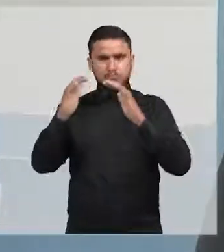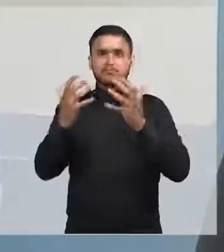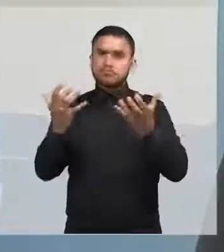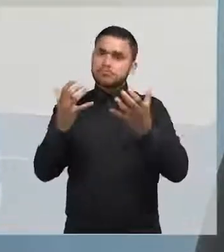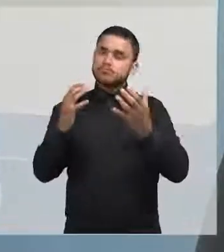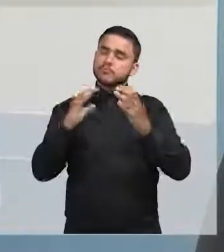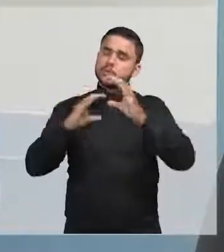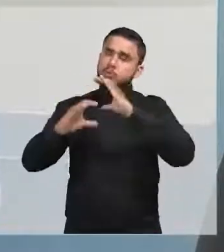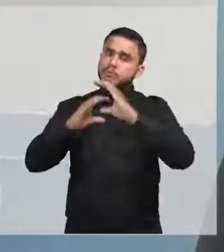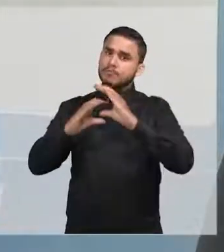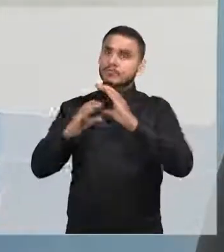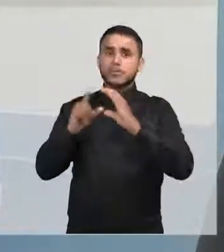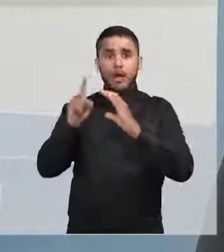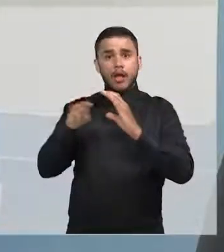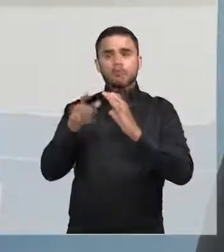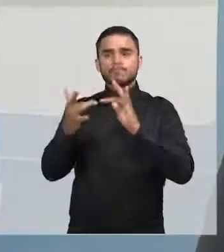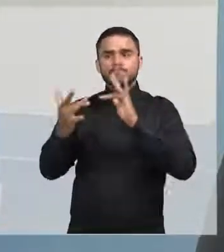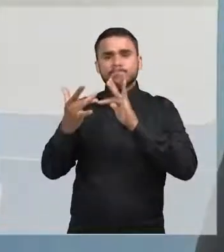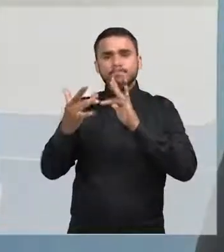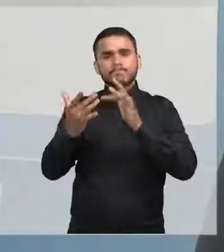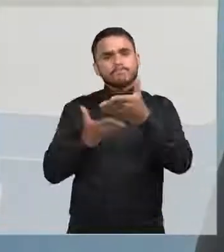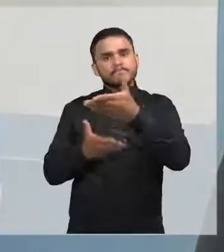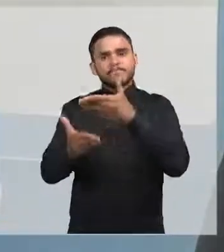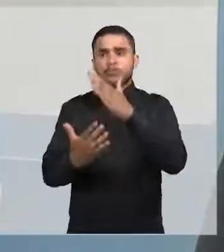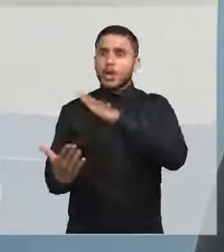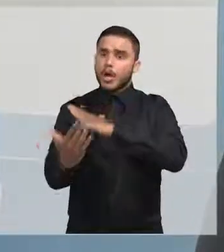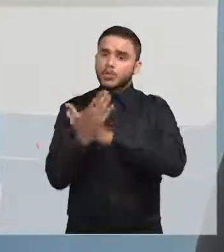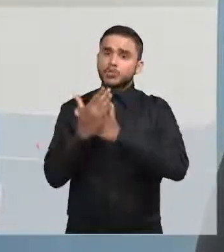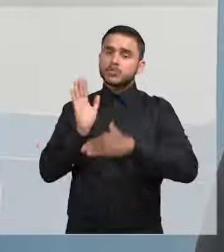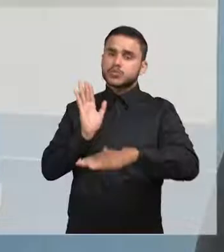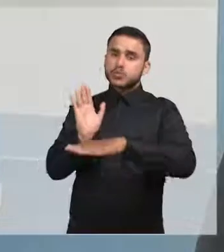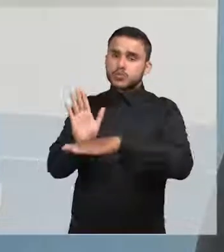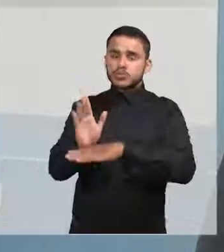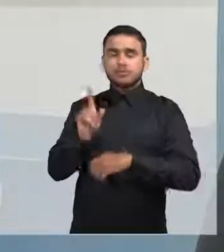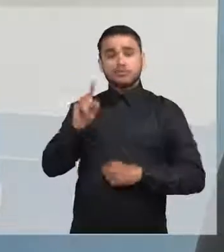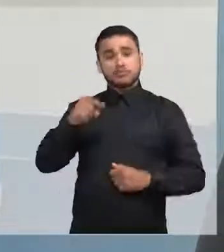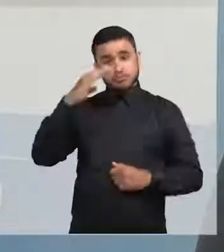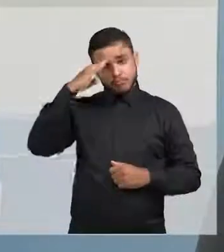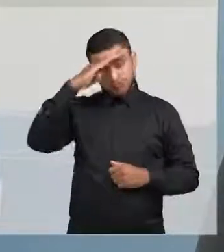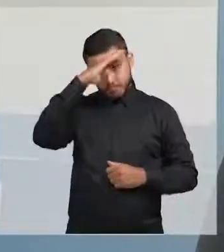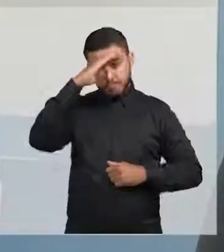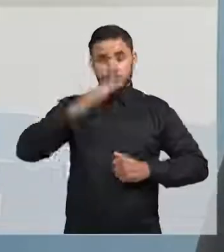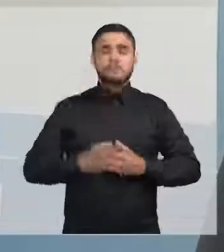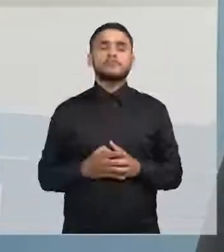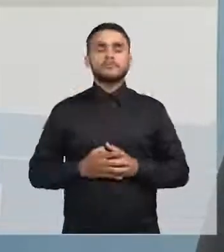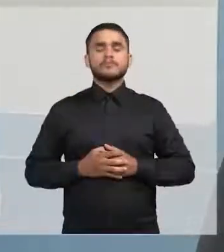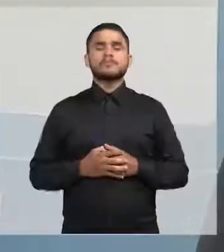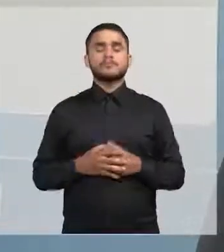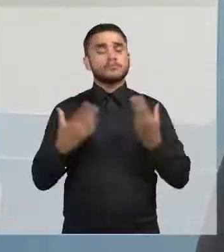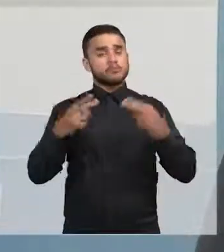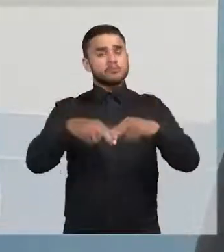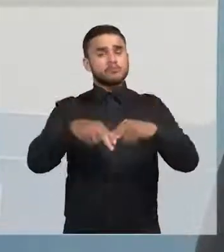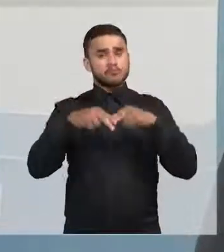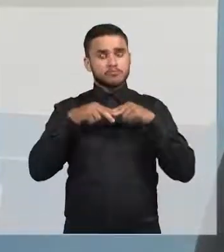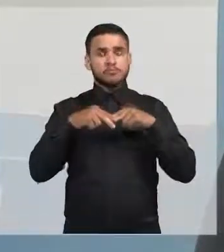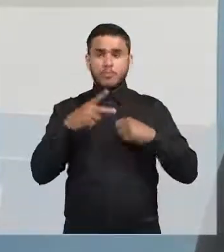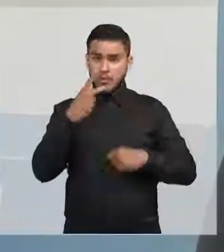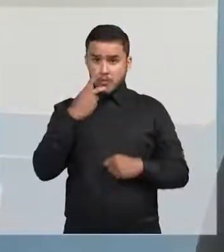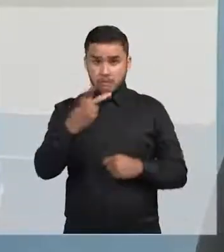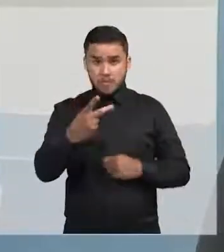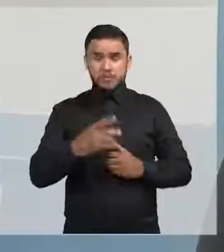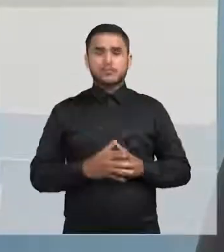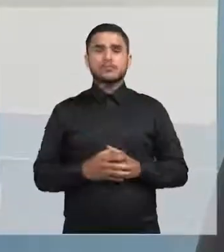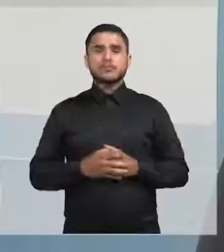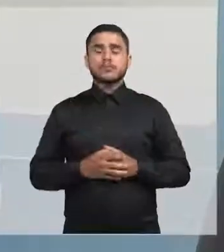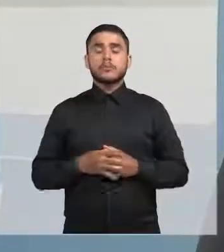ajuda, né, para o novo presidente no futuro, para ele tentar ver se alguém poderia amenizar alguma condenação